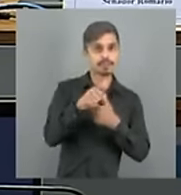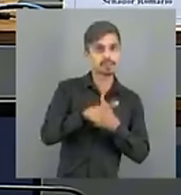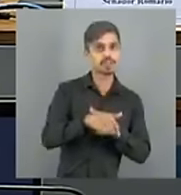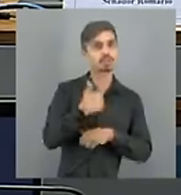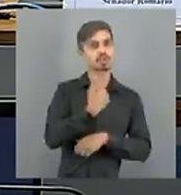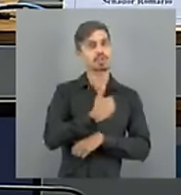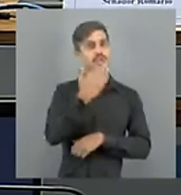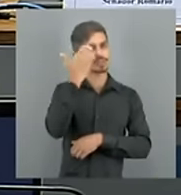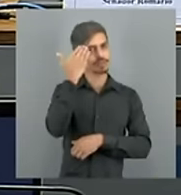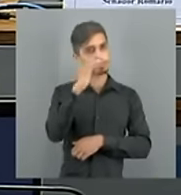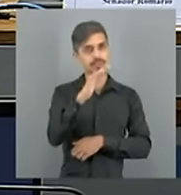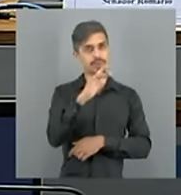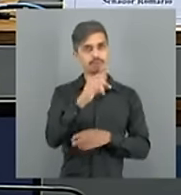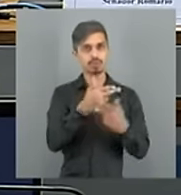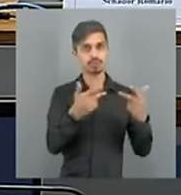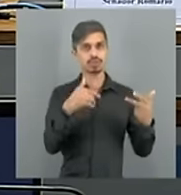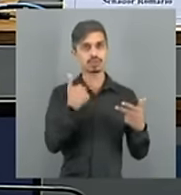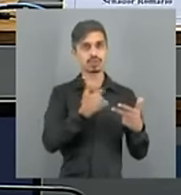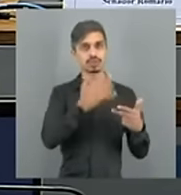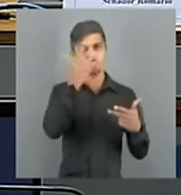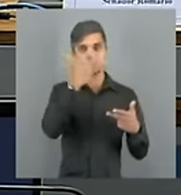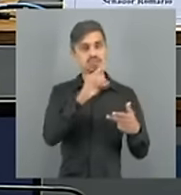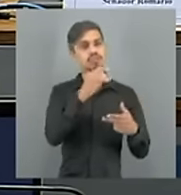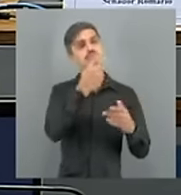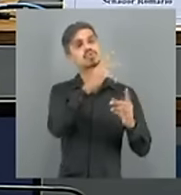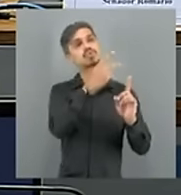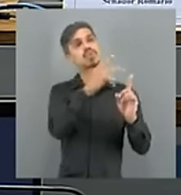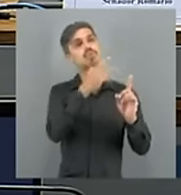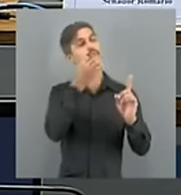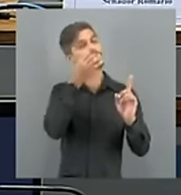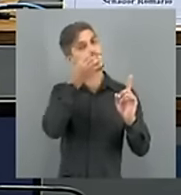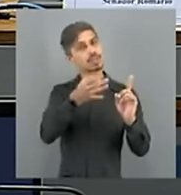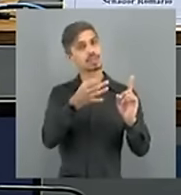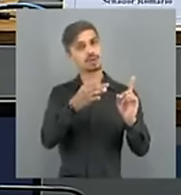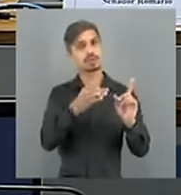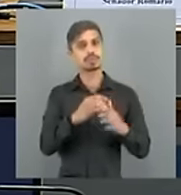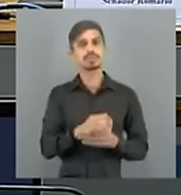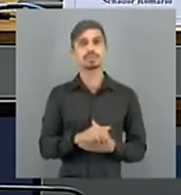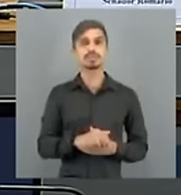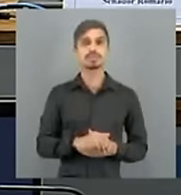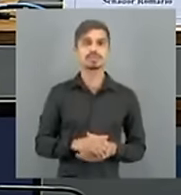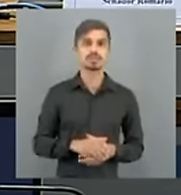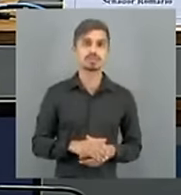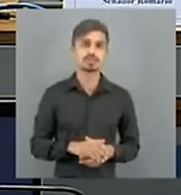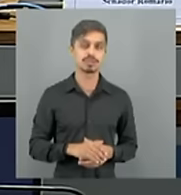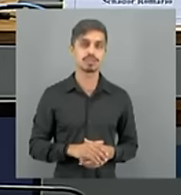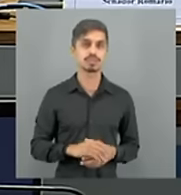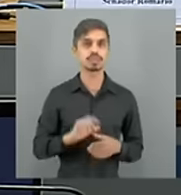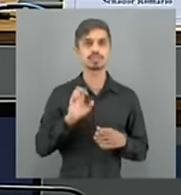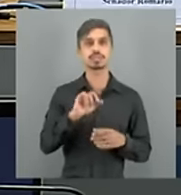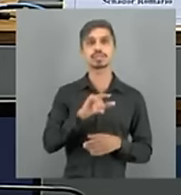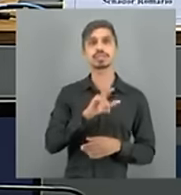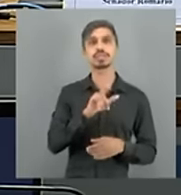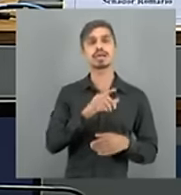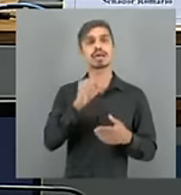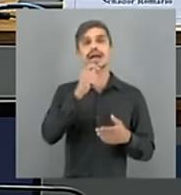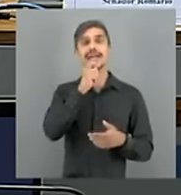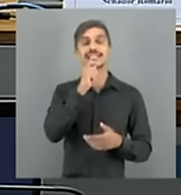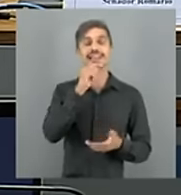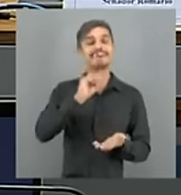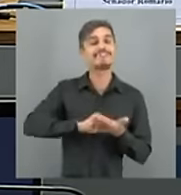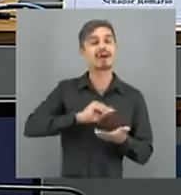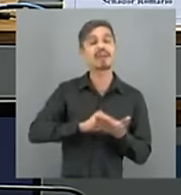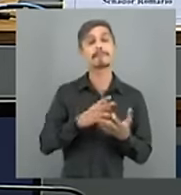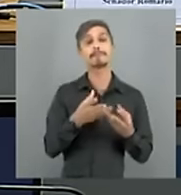não sabemos, qual é a sua opinião e se nós temos muito a saber e que não sabemos